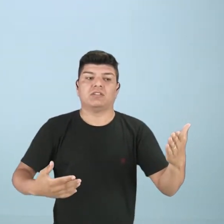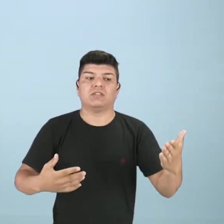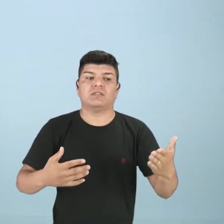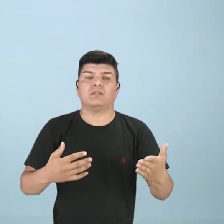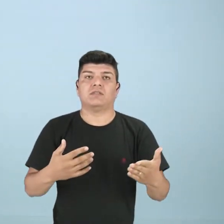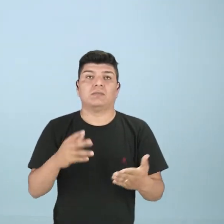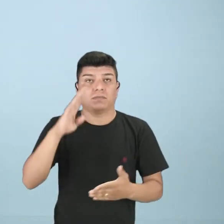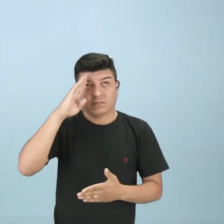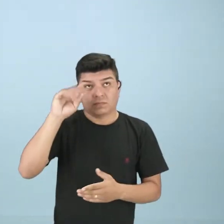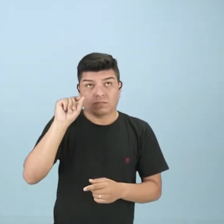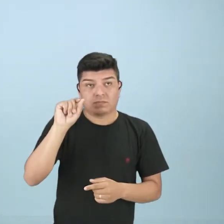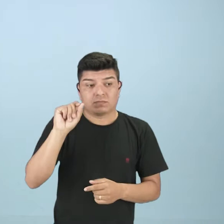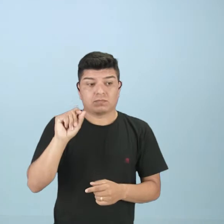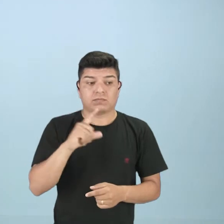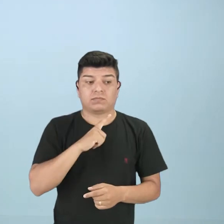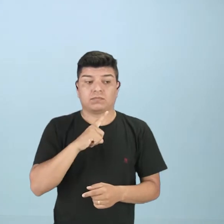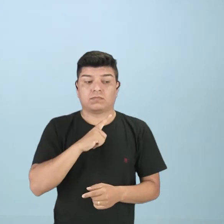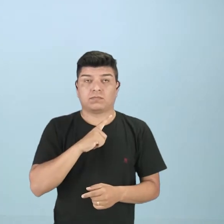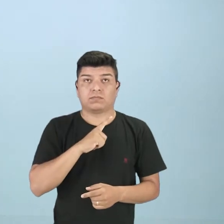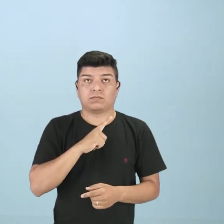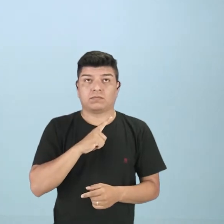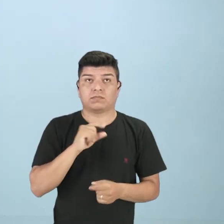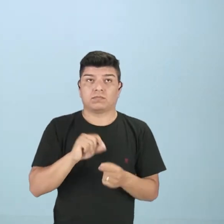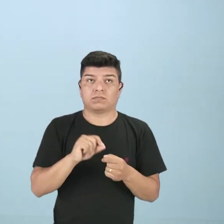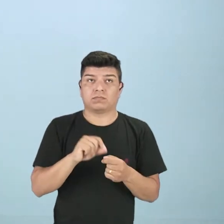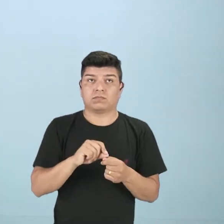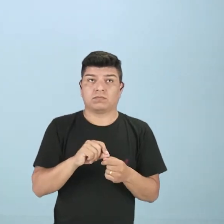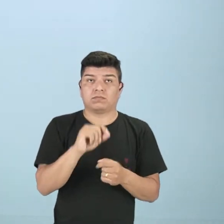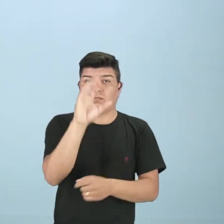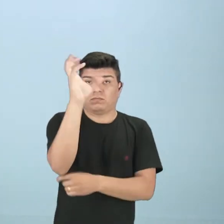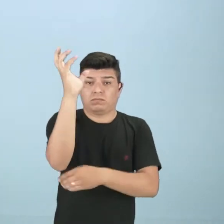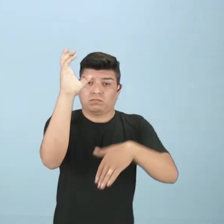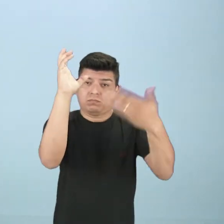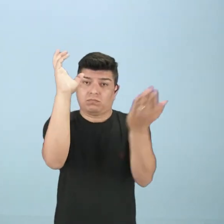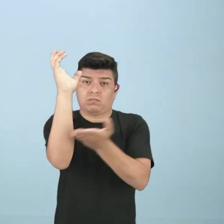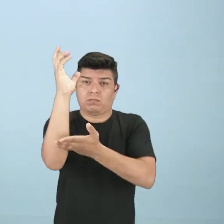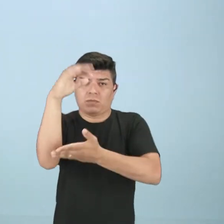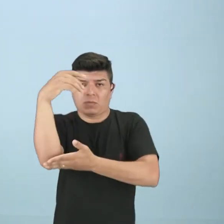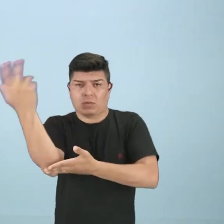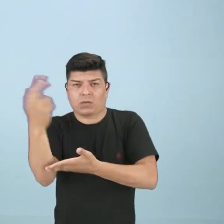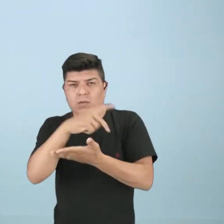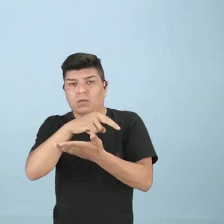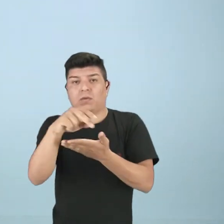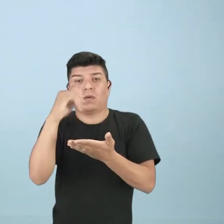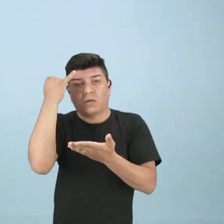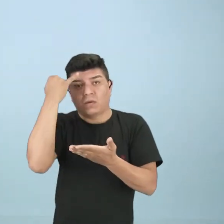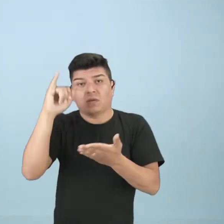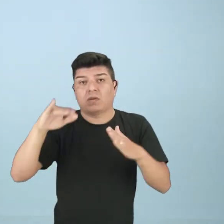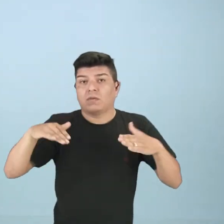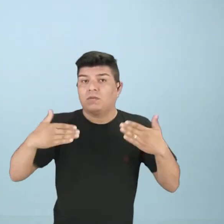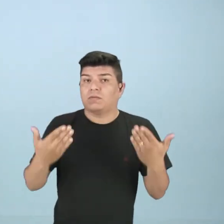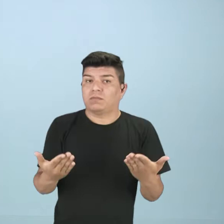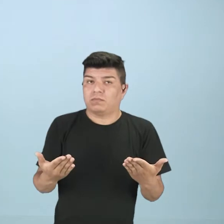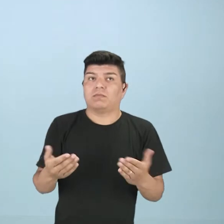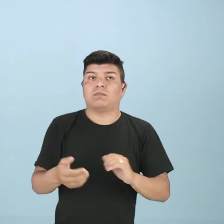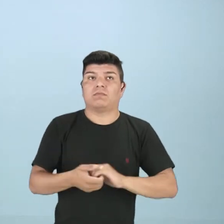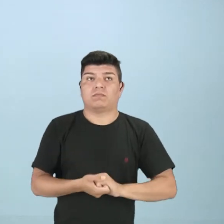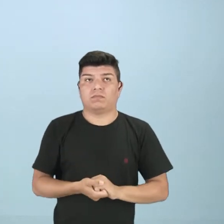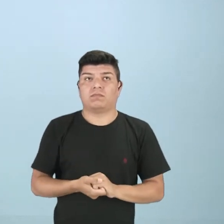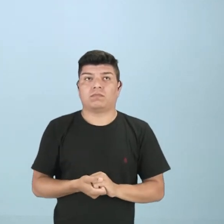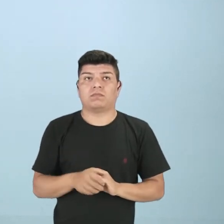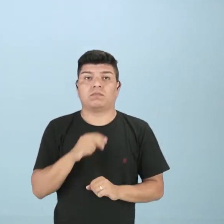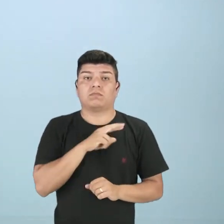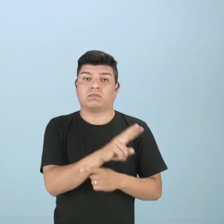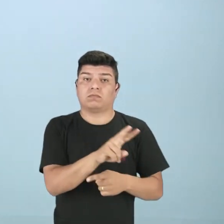quê? Quando você faz um tipo de desmatamento, então qual é a ideia? É aí que entra a questão do